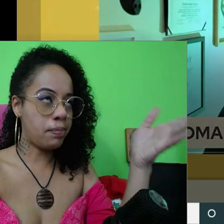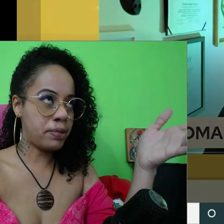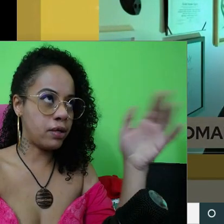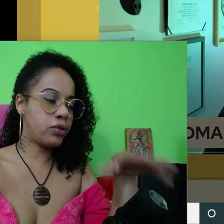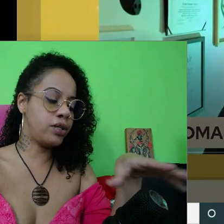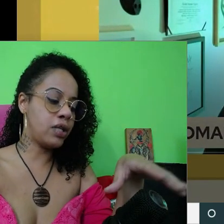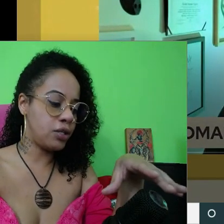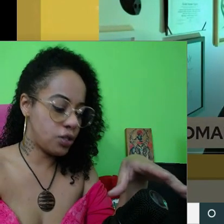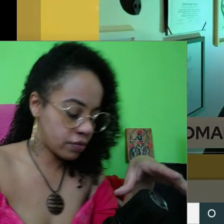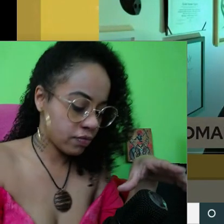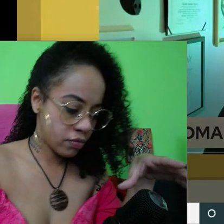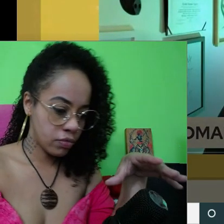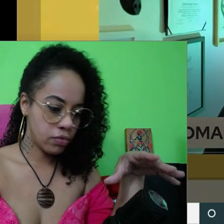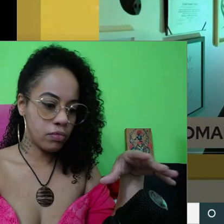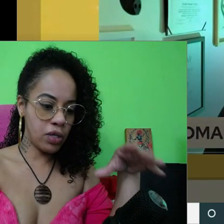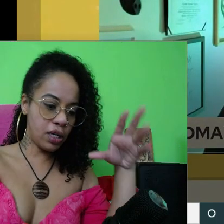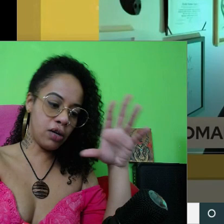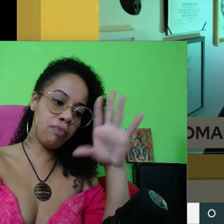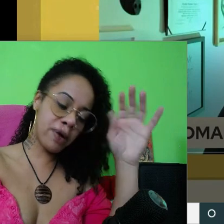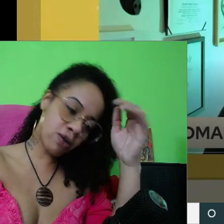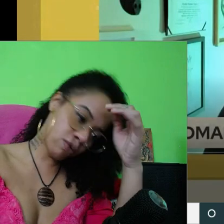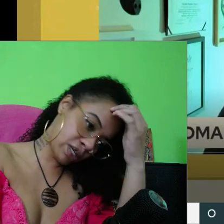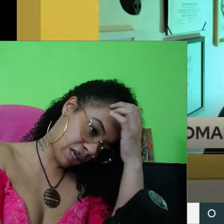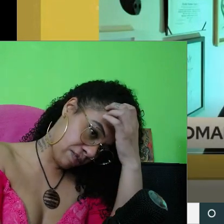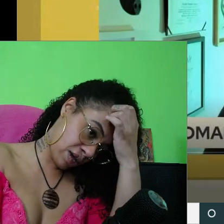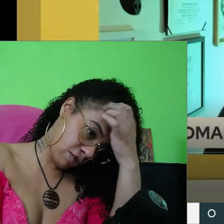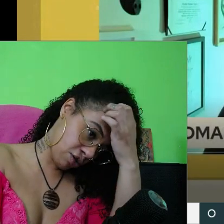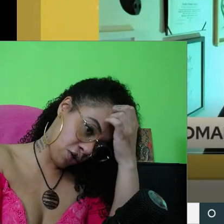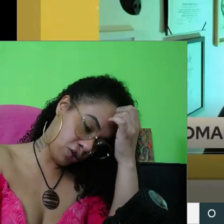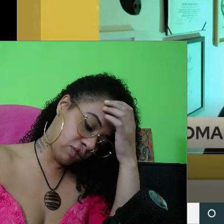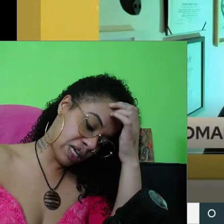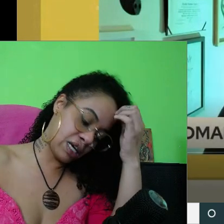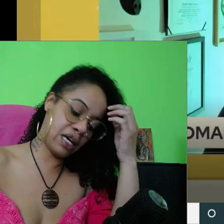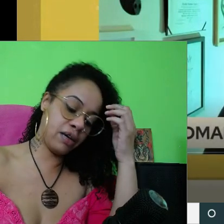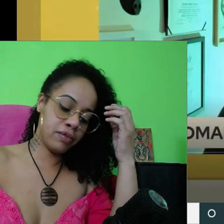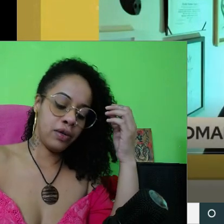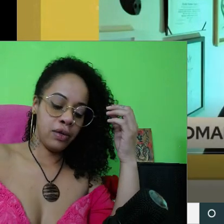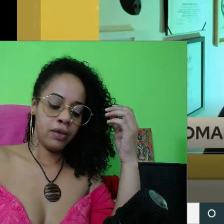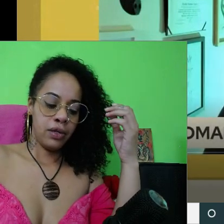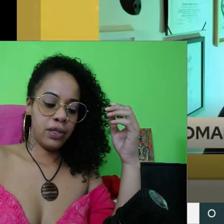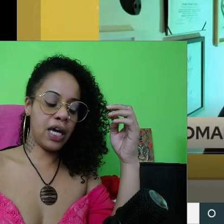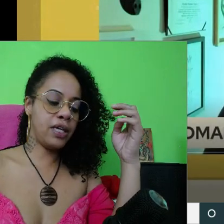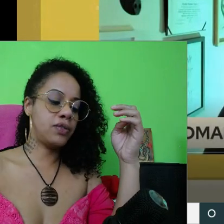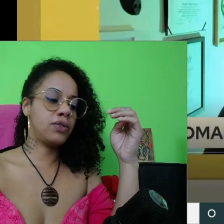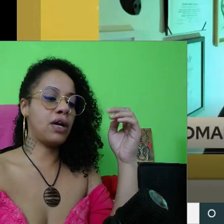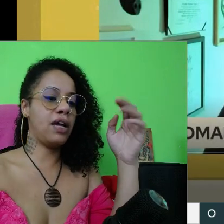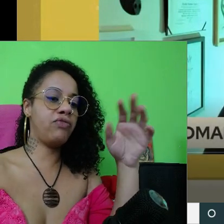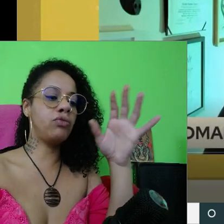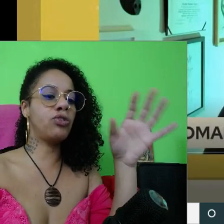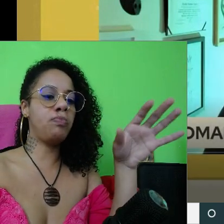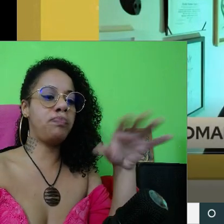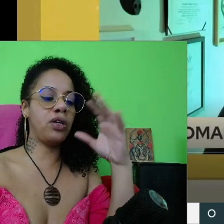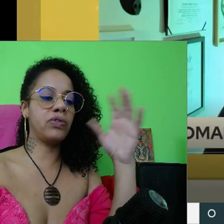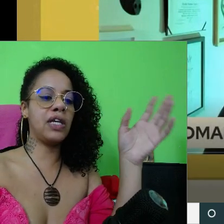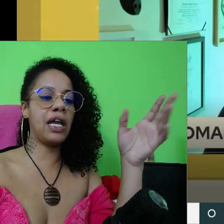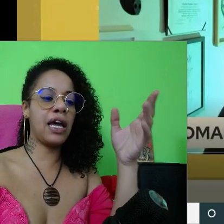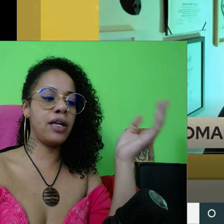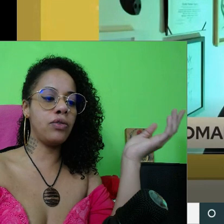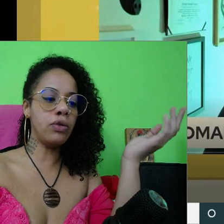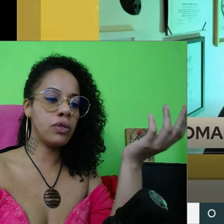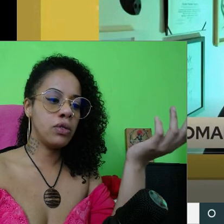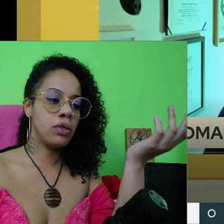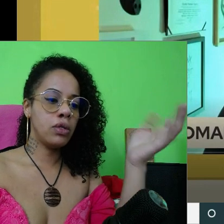a pela autoridade e não pergunta também o que o outro tem né e é isso aí virou um grupinho